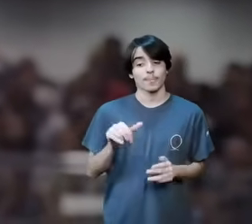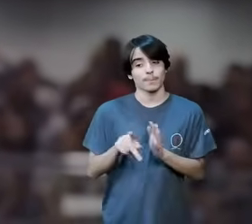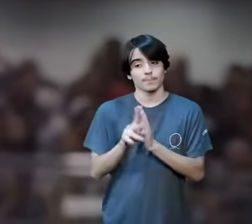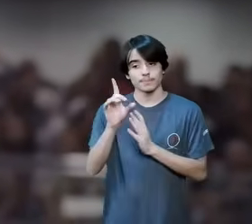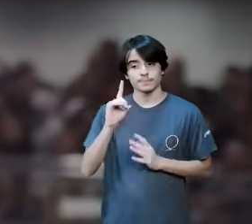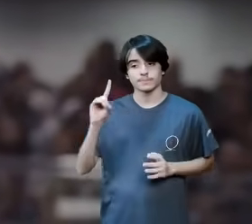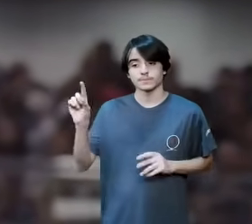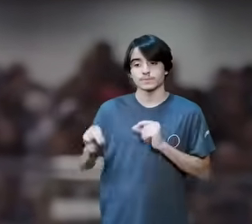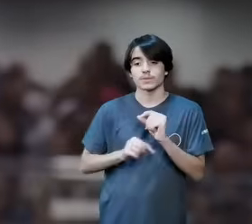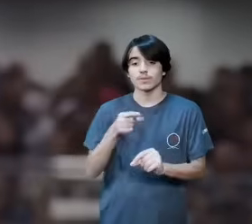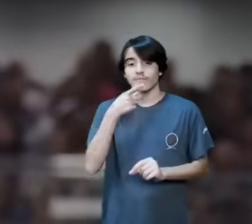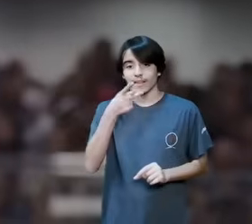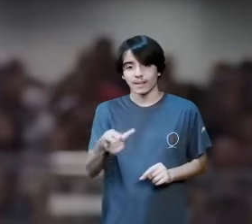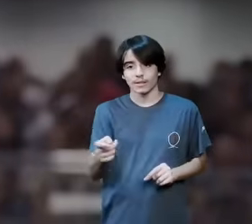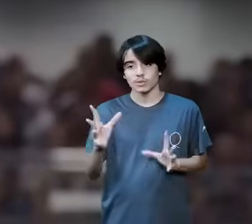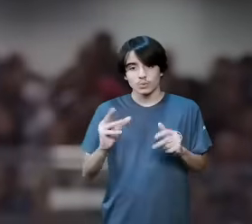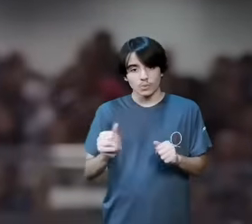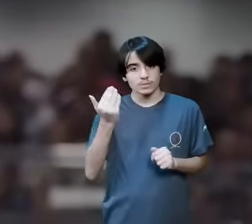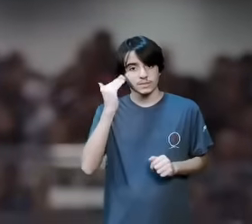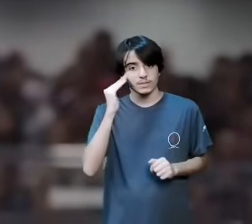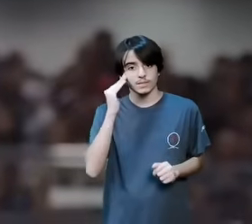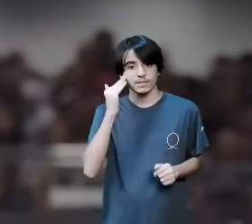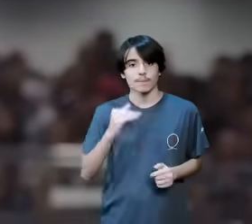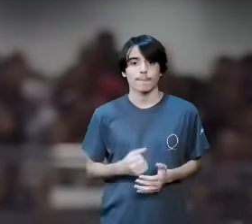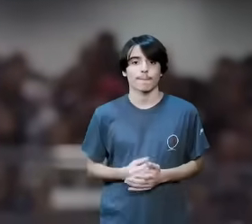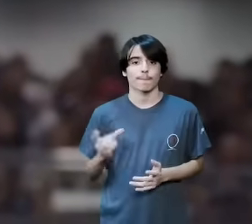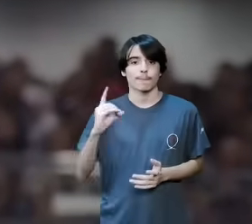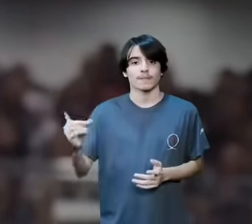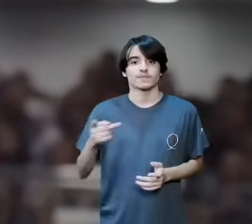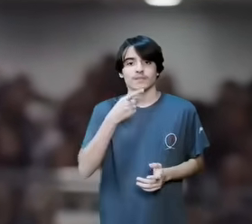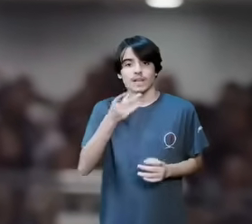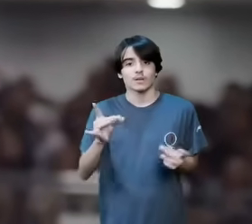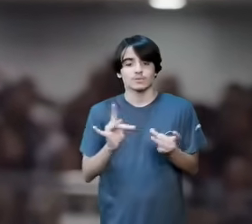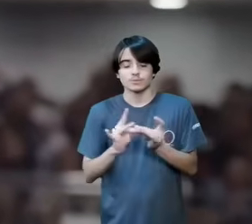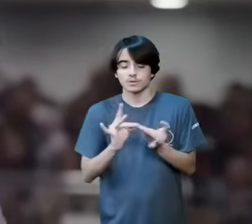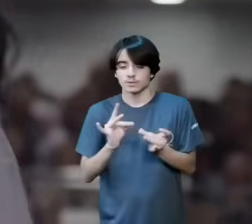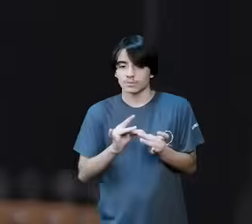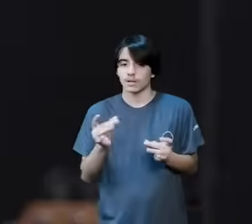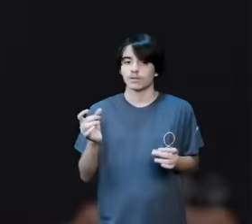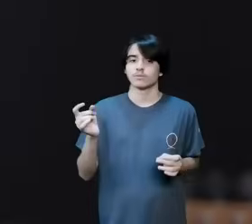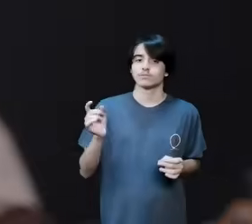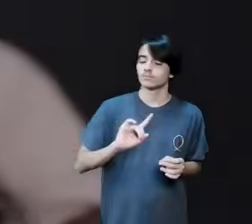E o que, que eu vou falar bem rasgado, que é para todo mundo entender? Deus não vai falar com quem não é espiritual.